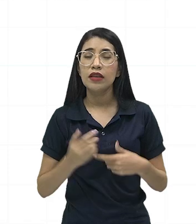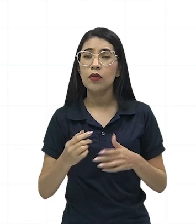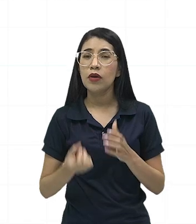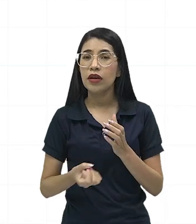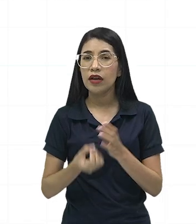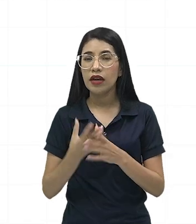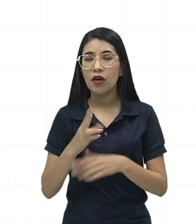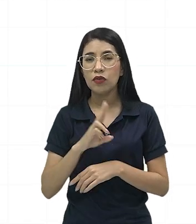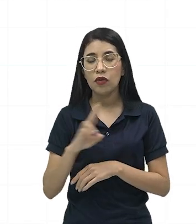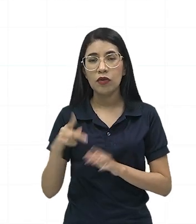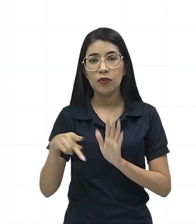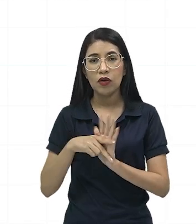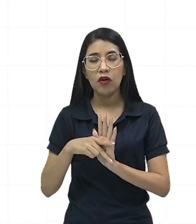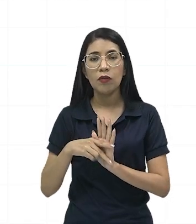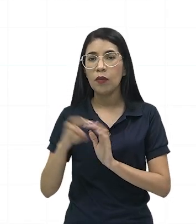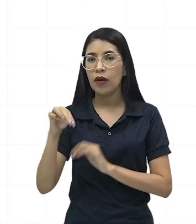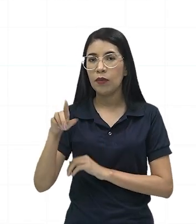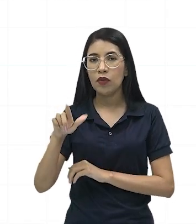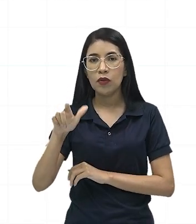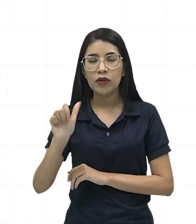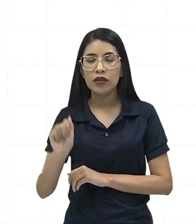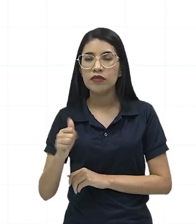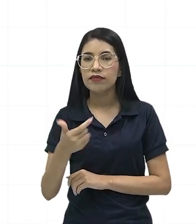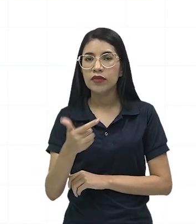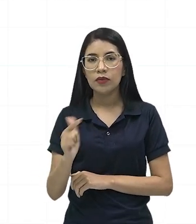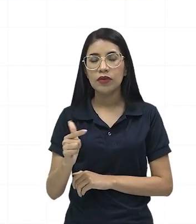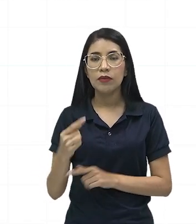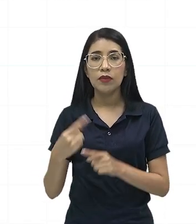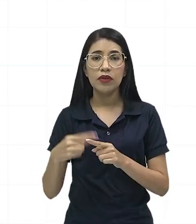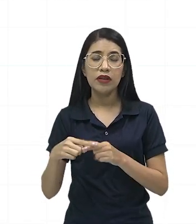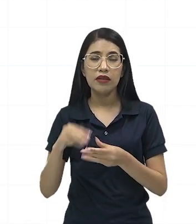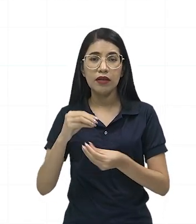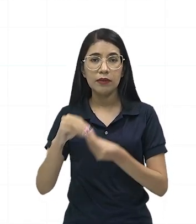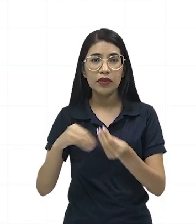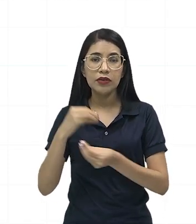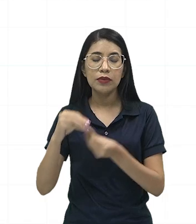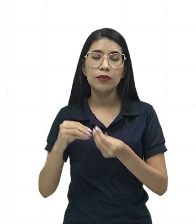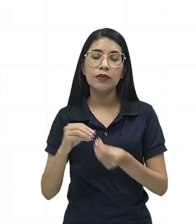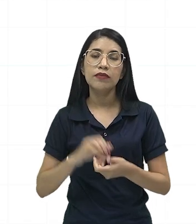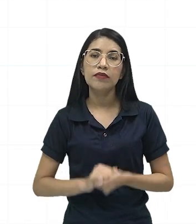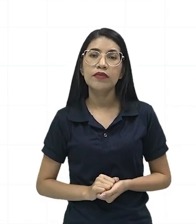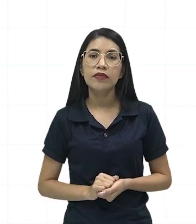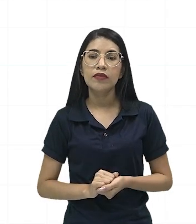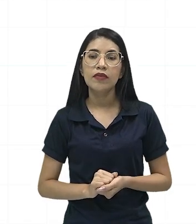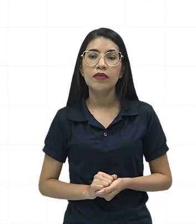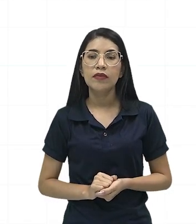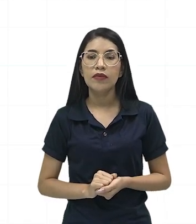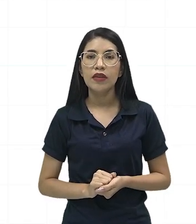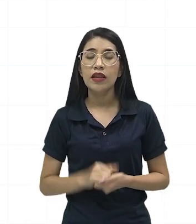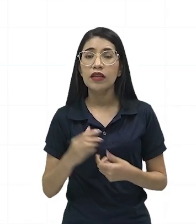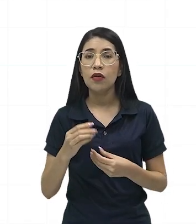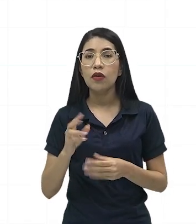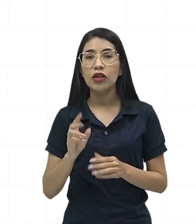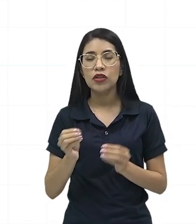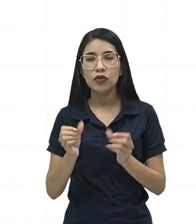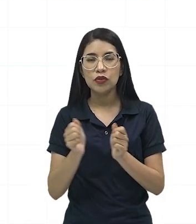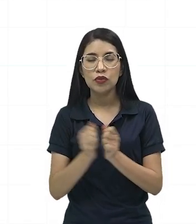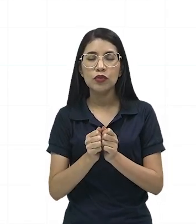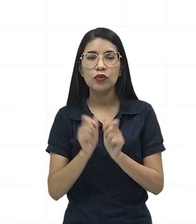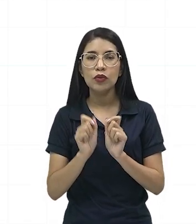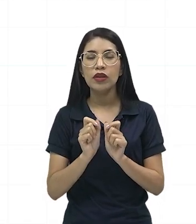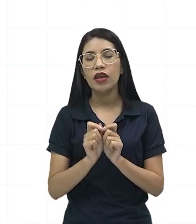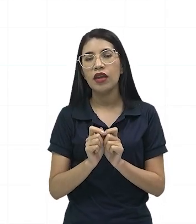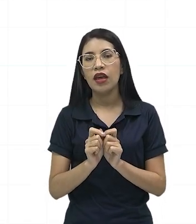nome científico para ela, não tem, porque ela é um híbrido. E aí a gente escreve os nomes científicos, né, dos pais